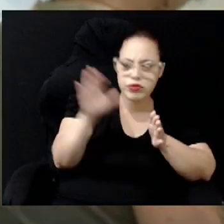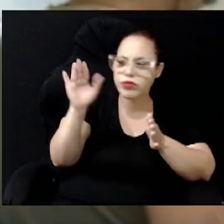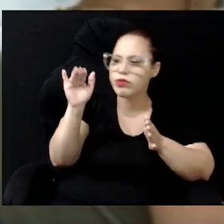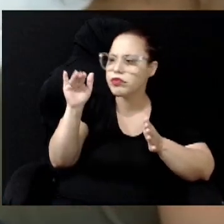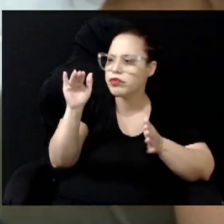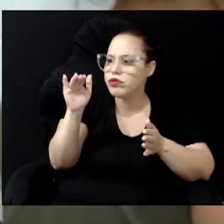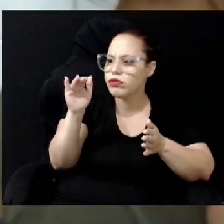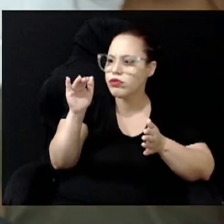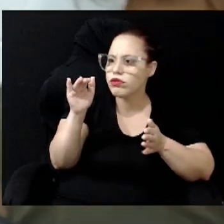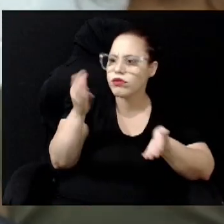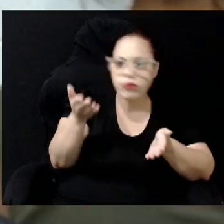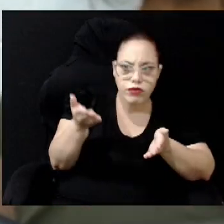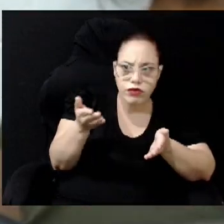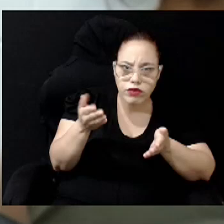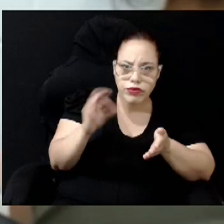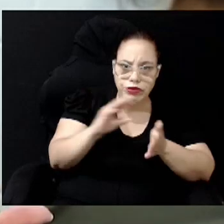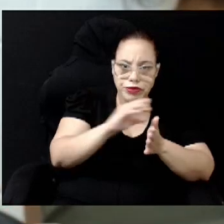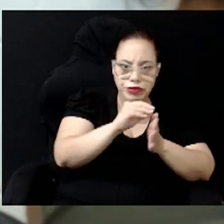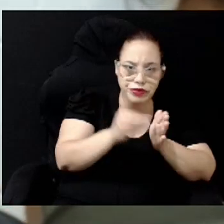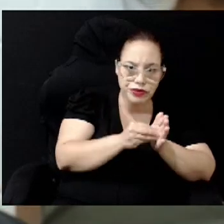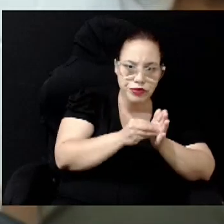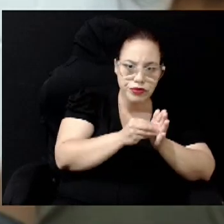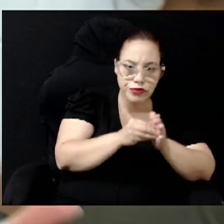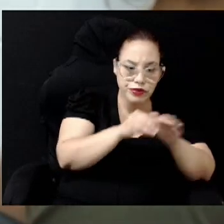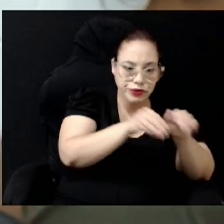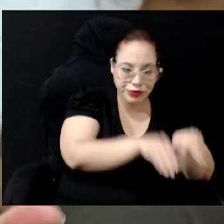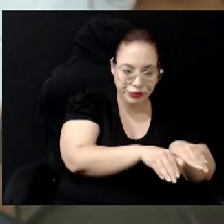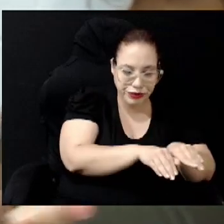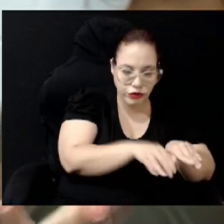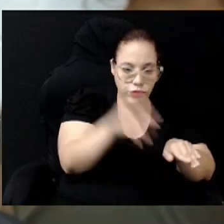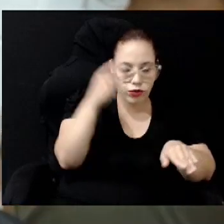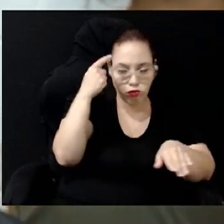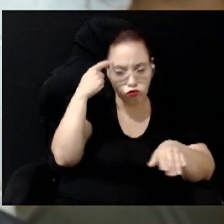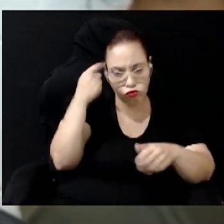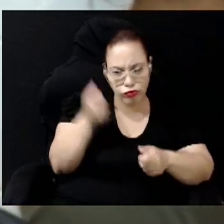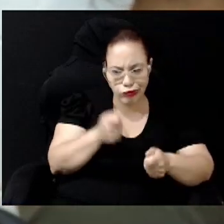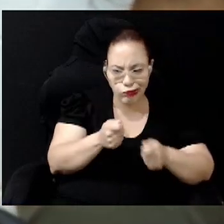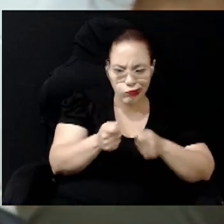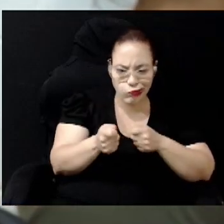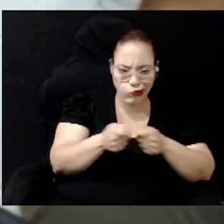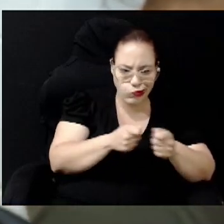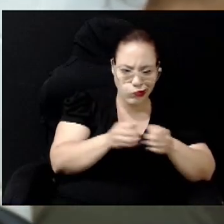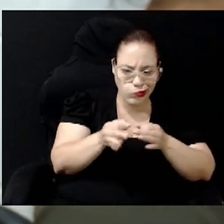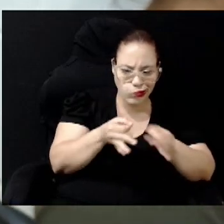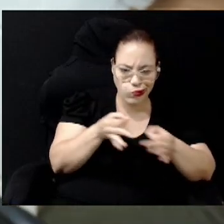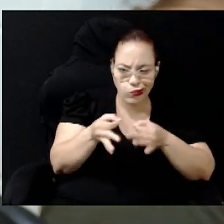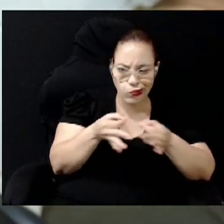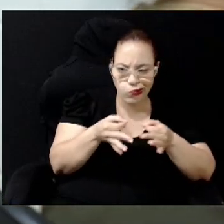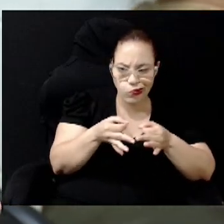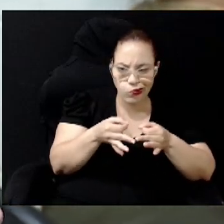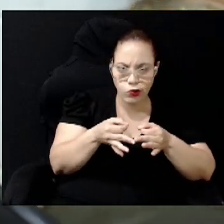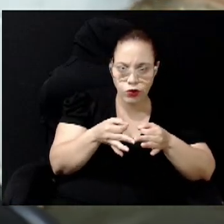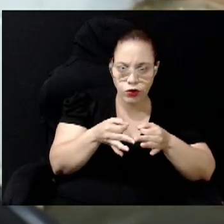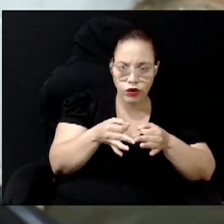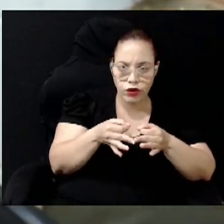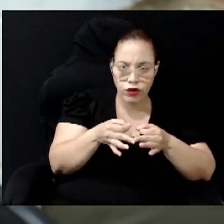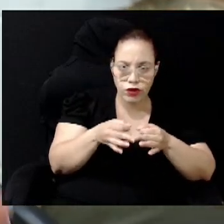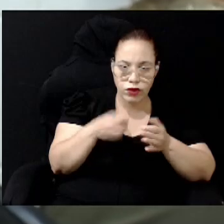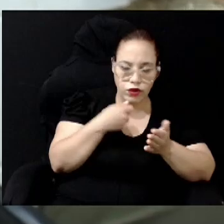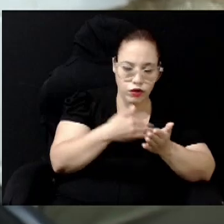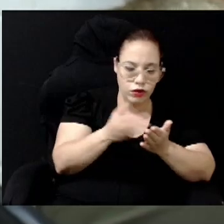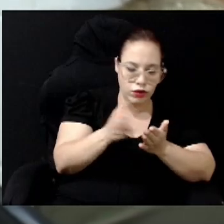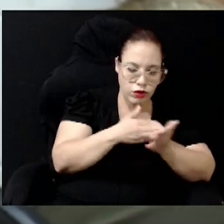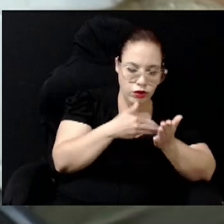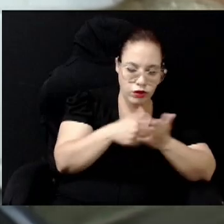seu arquivo para a gente guardar, como ele pensou essa organicidade. Então, a gente faz uma higienização mecanizada de